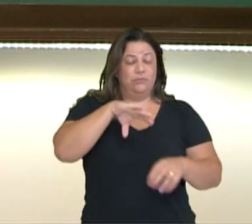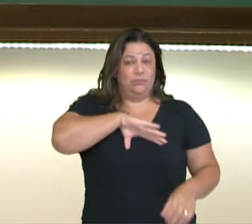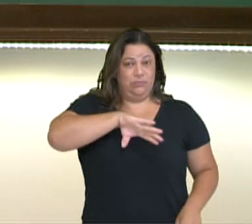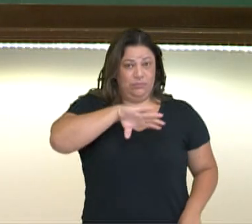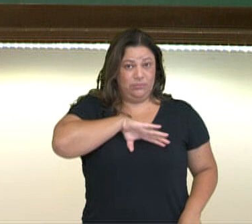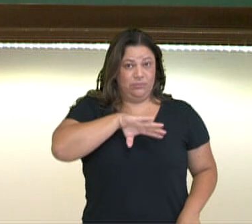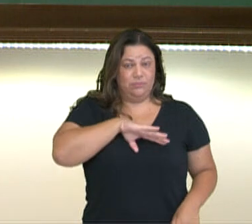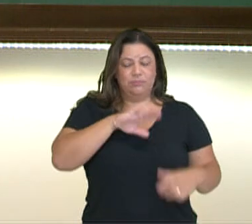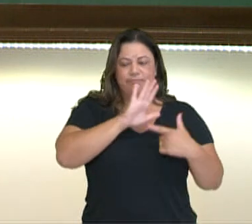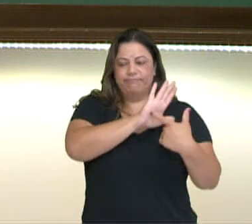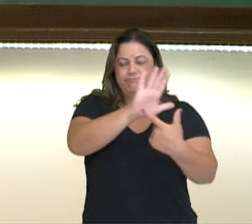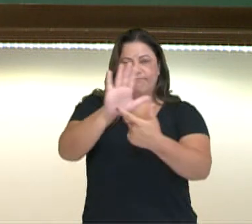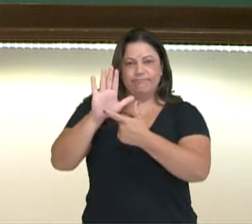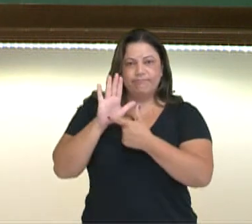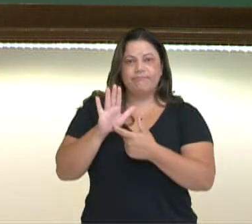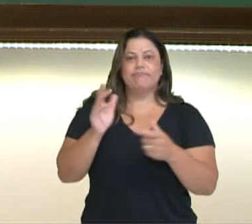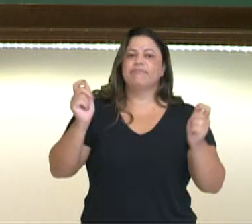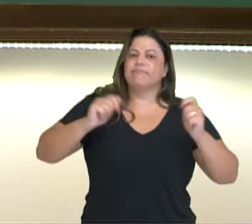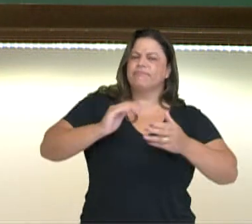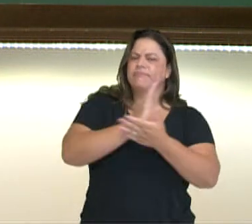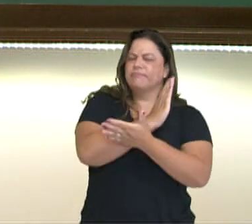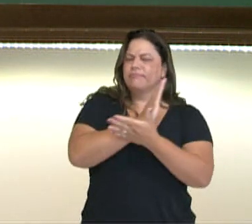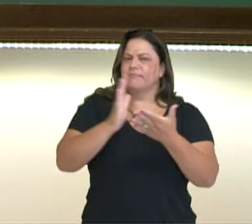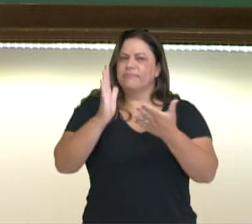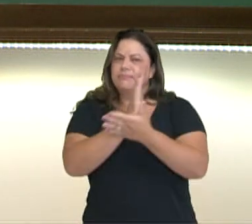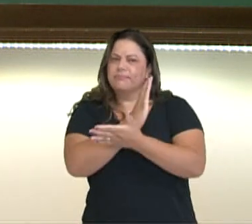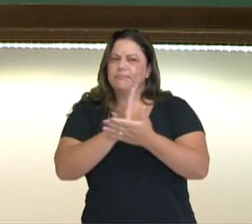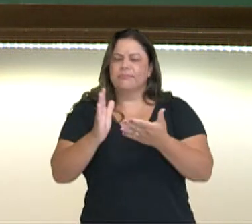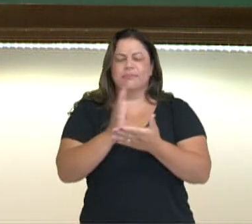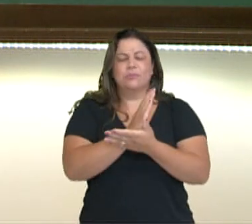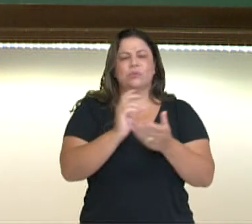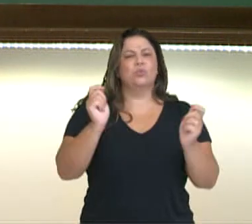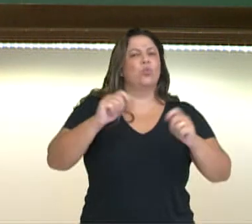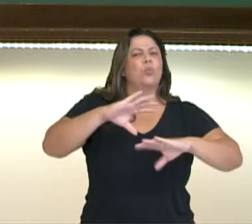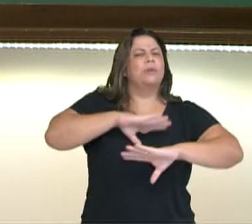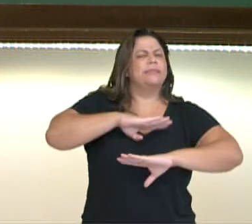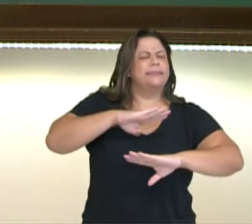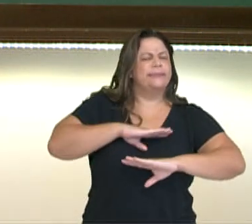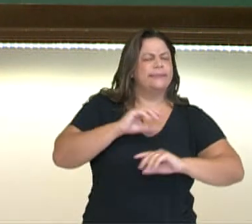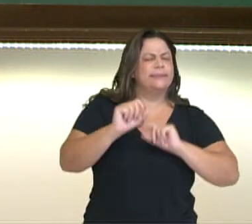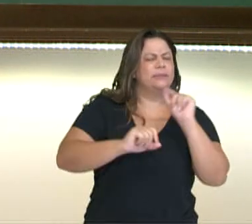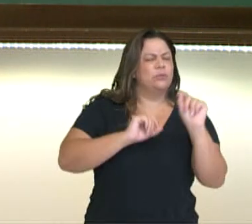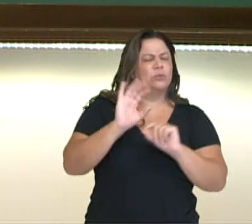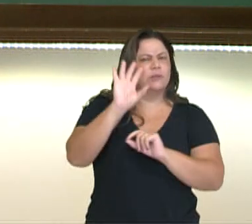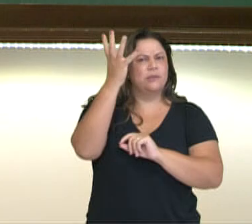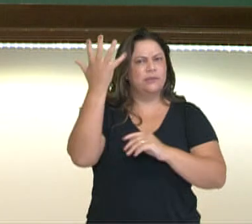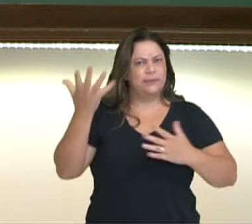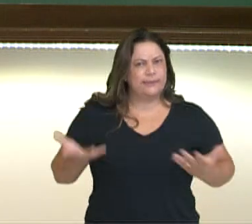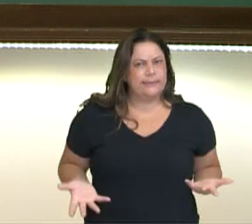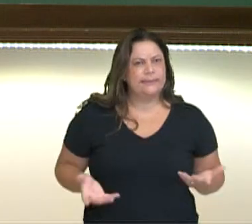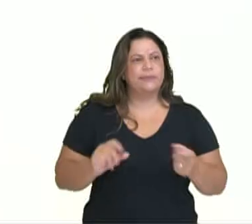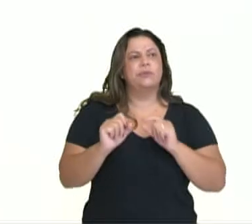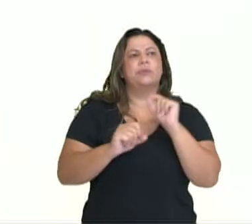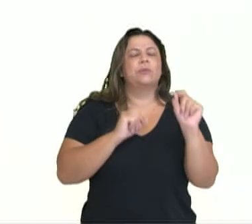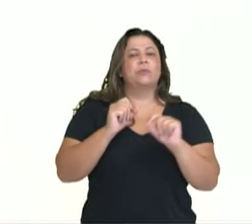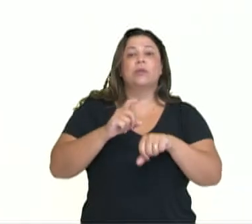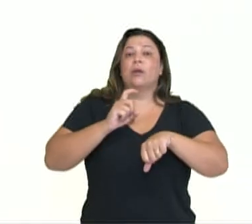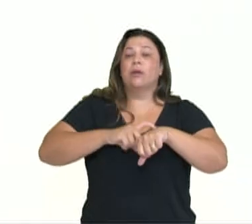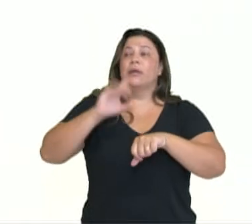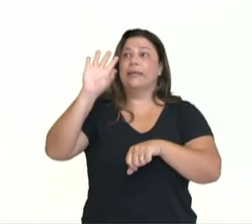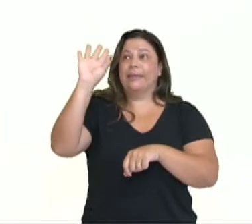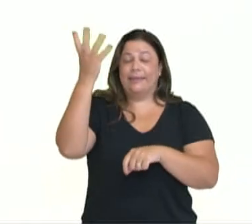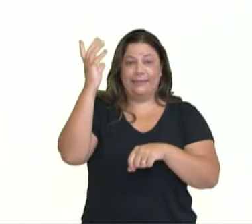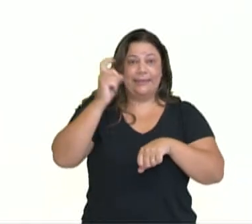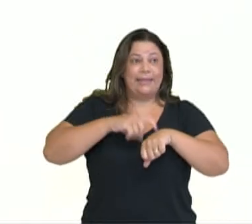dão indicações de algumas situações. Por exemplo, a situação de tempo,